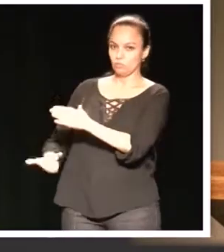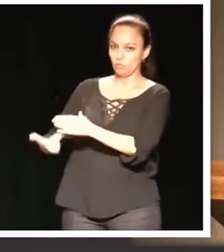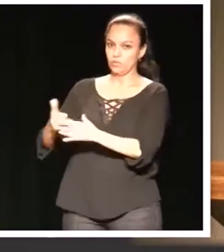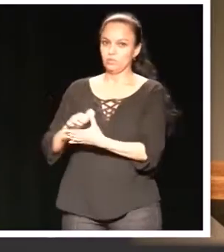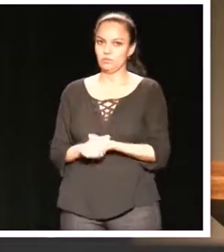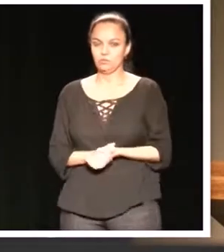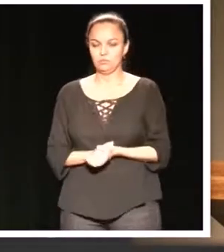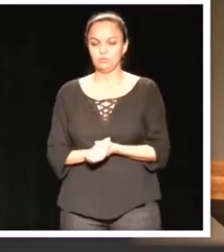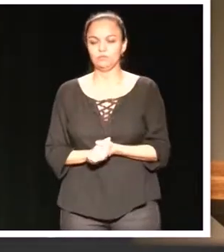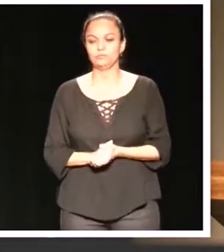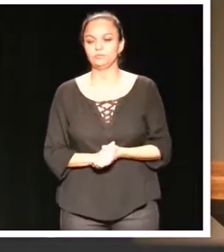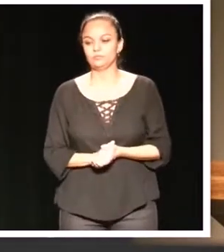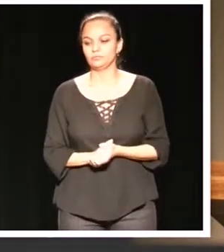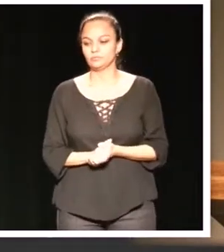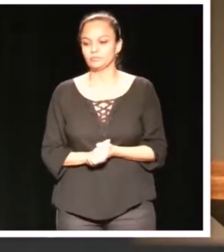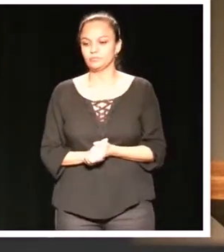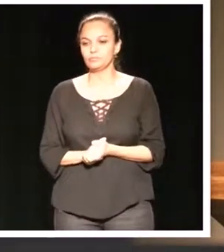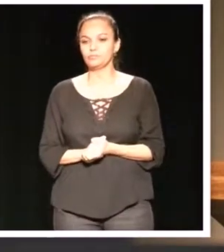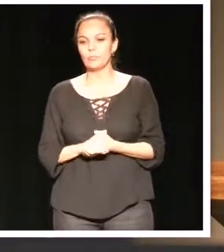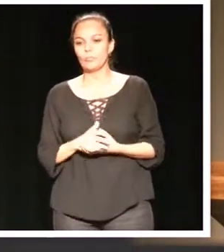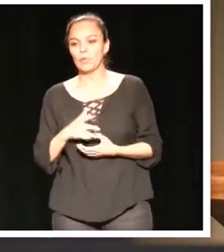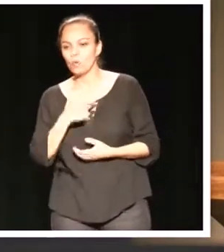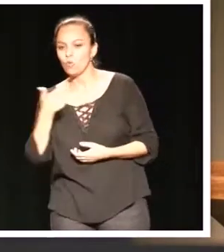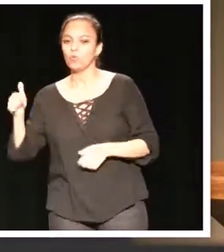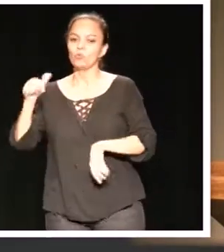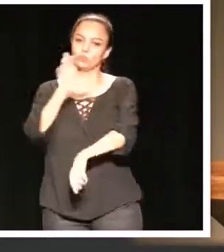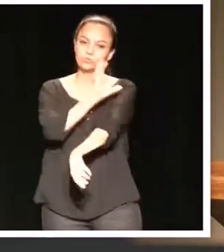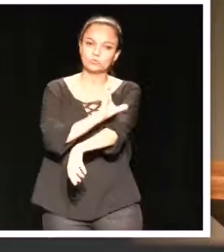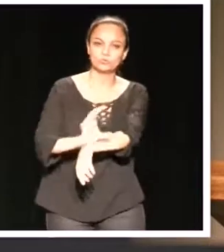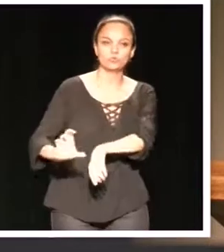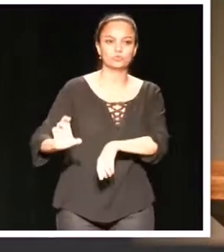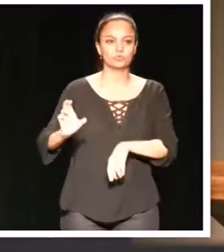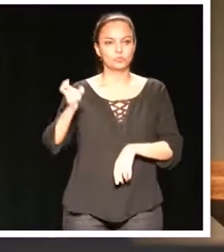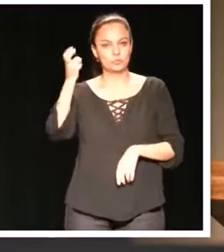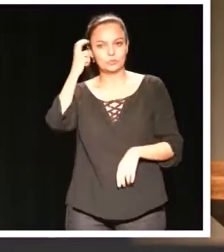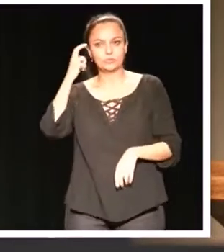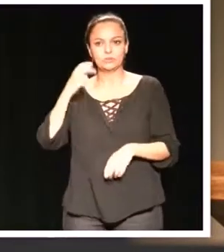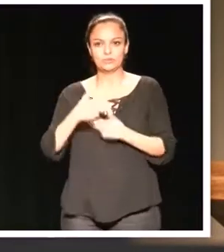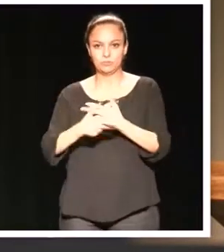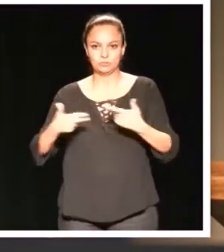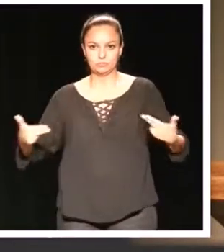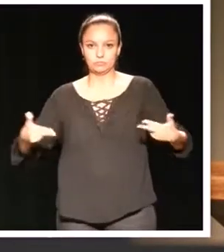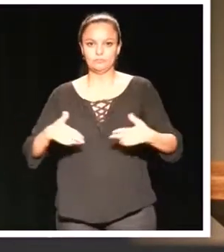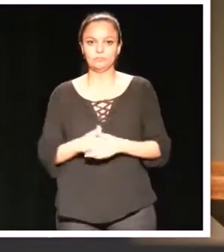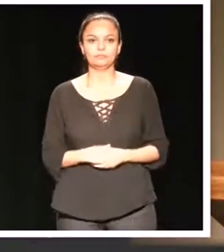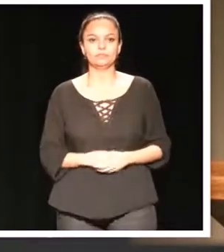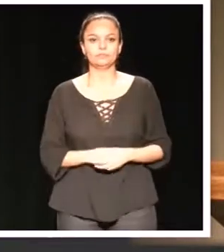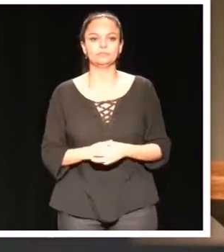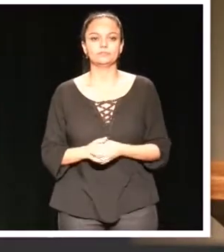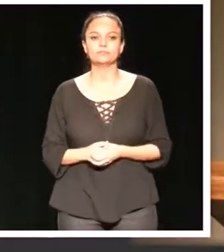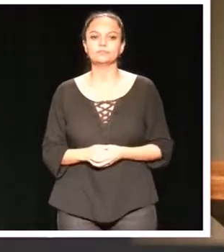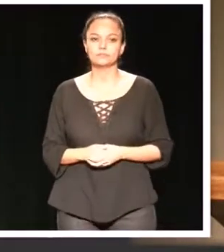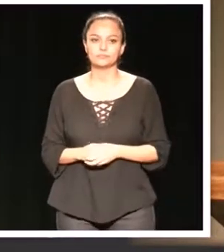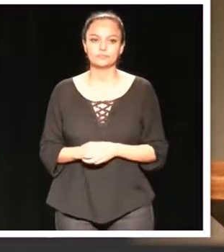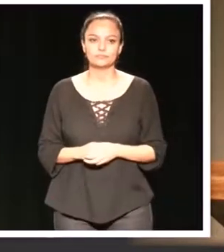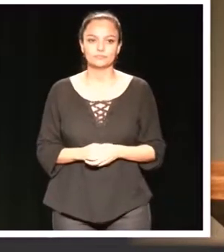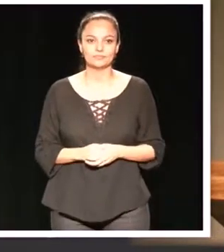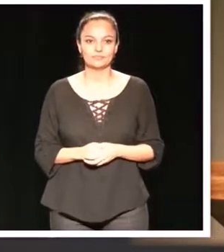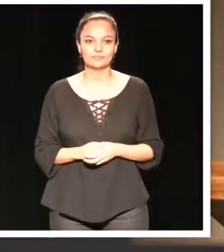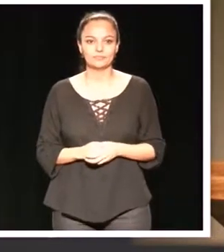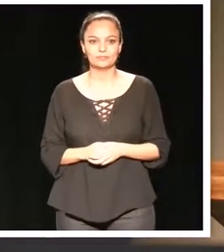ou do biculturalismo, etc. O que foi?